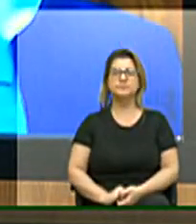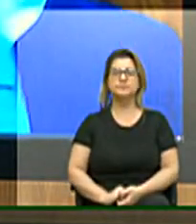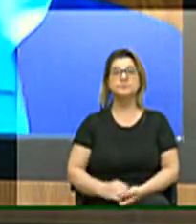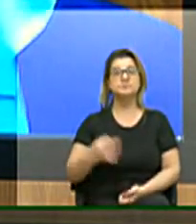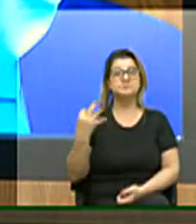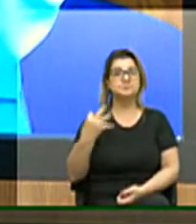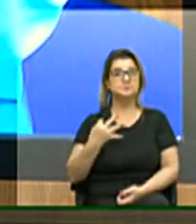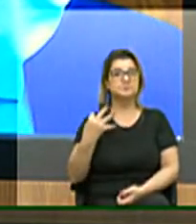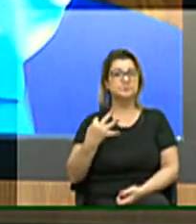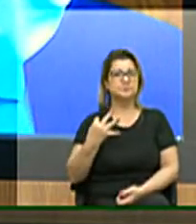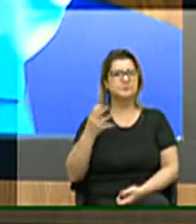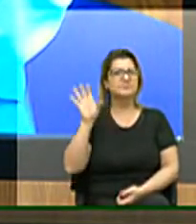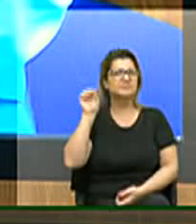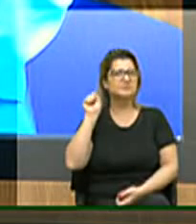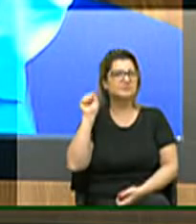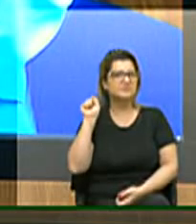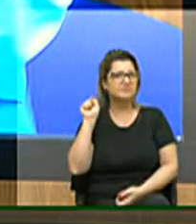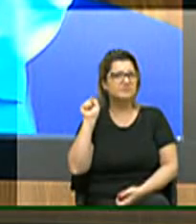Perfeito. O senhor está me